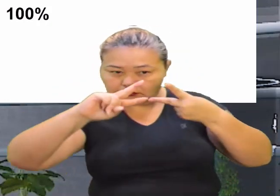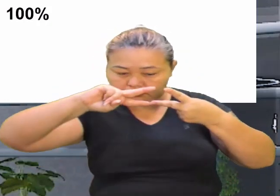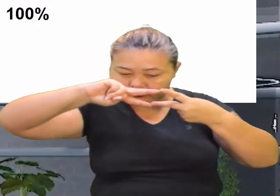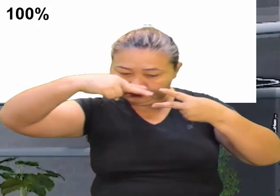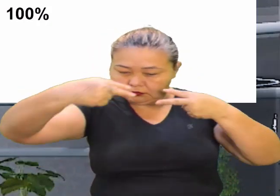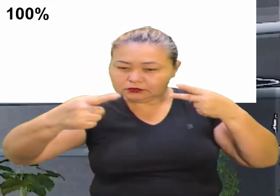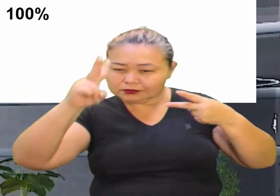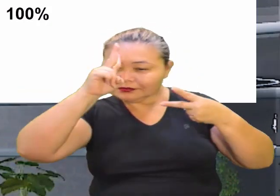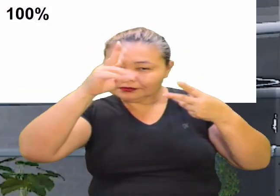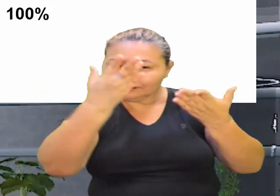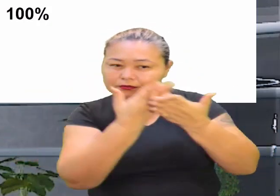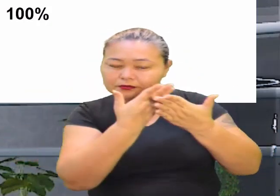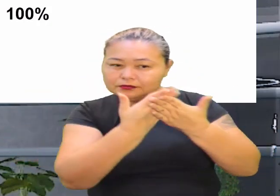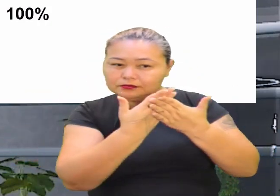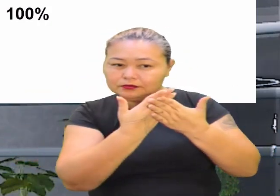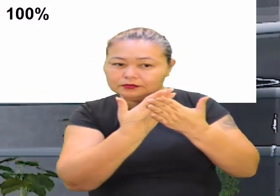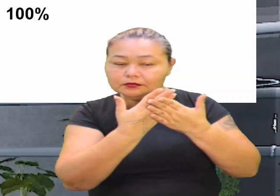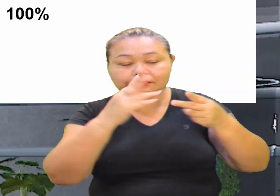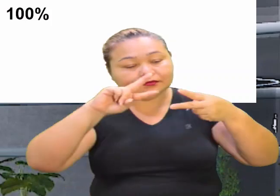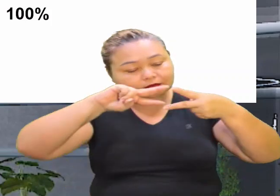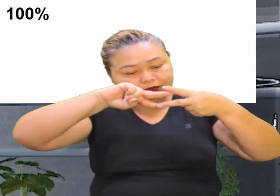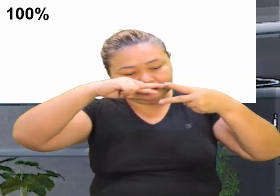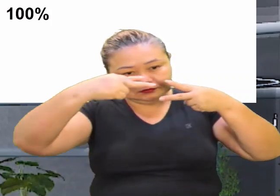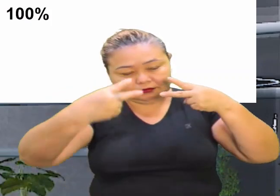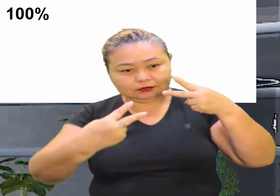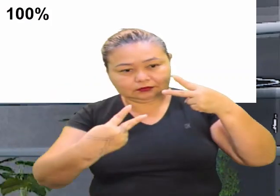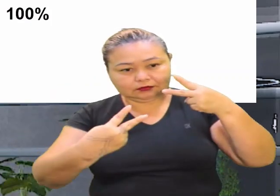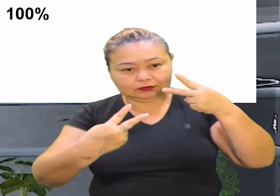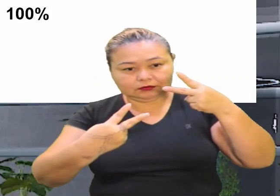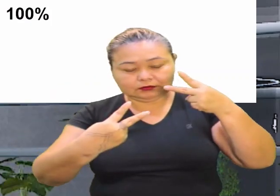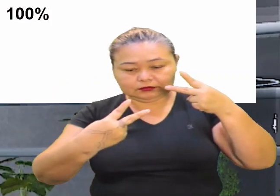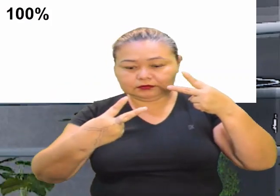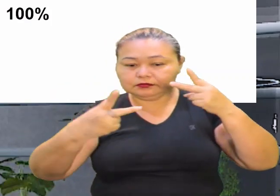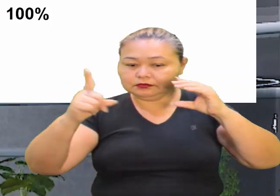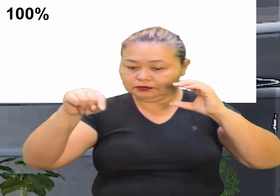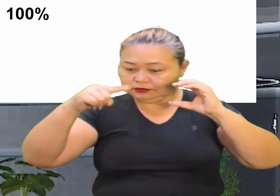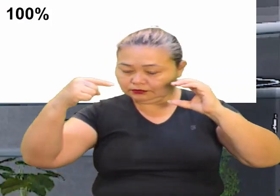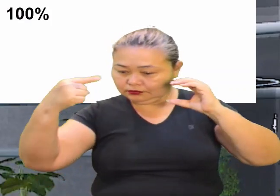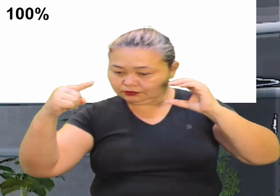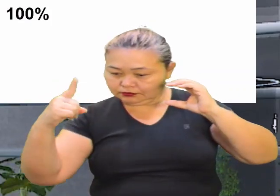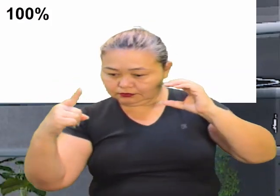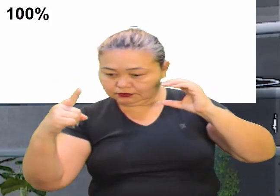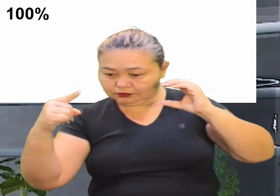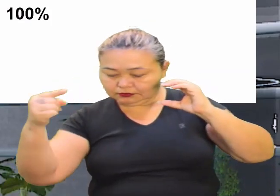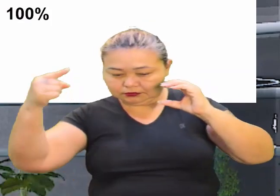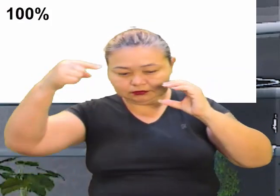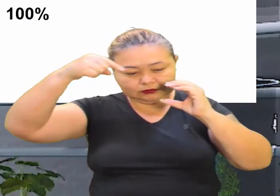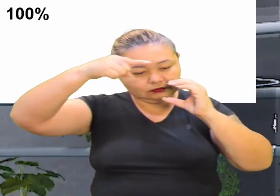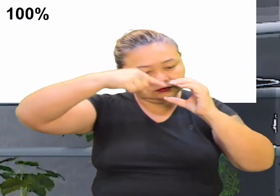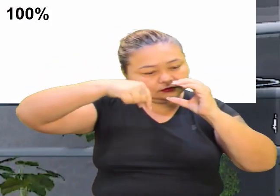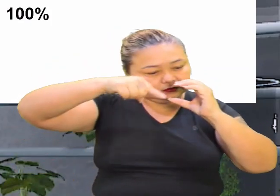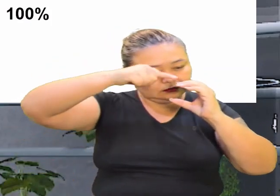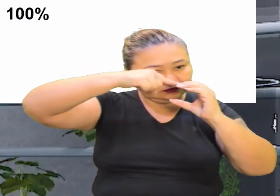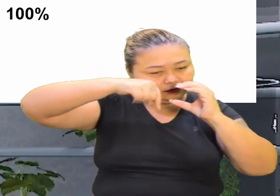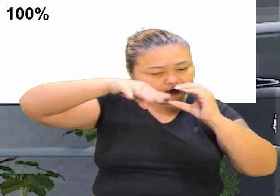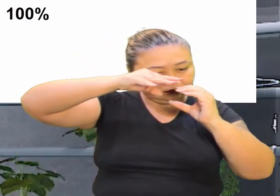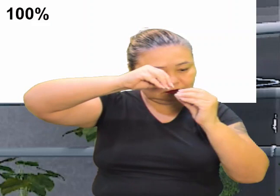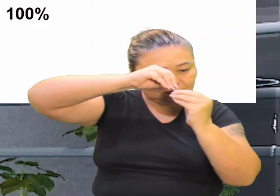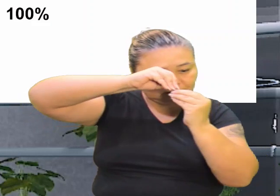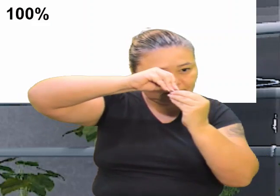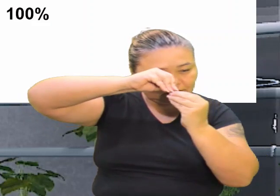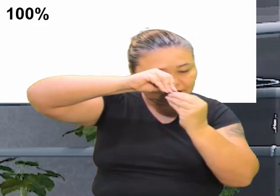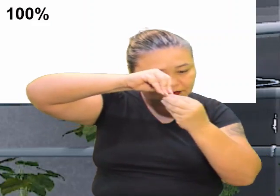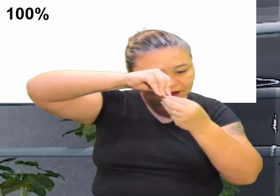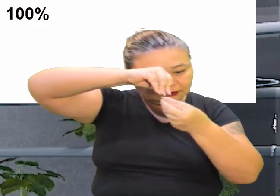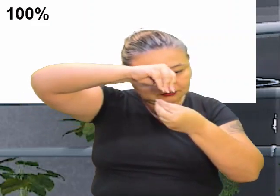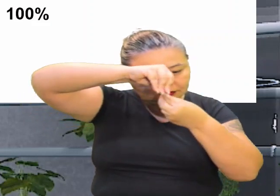nossa primeira aula? Os gametas, quando o pólen do androceu entra em contato com o gineceu, então eu tenho